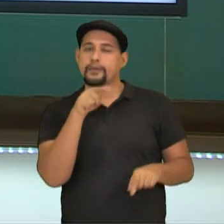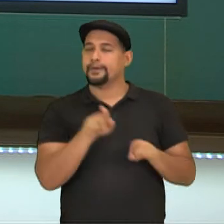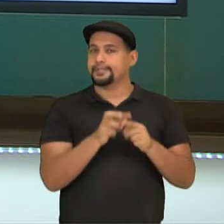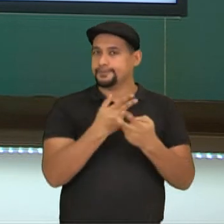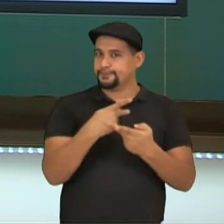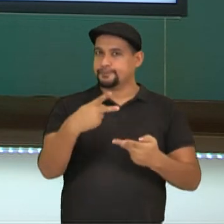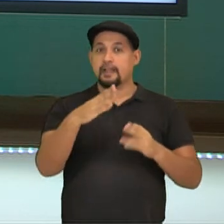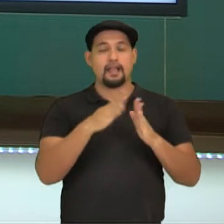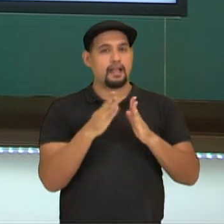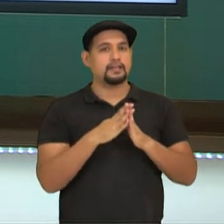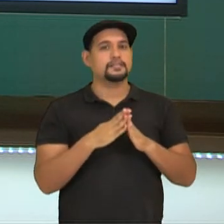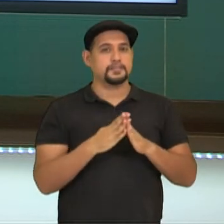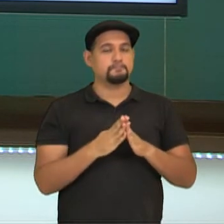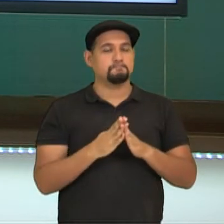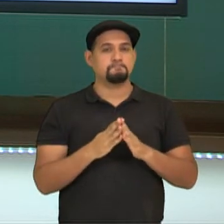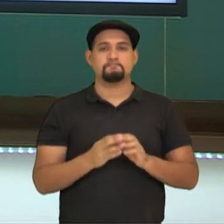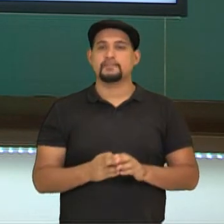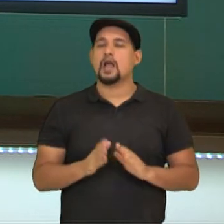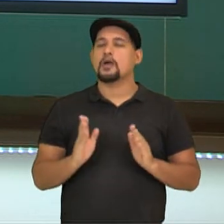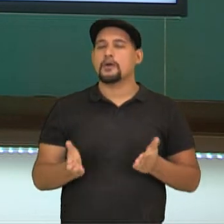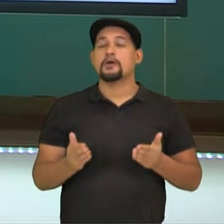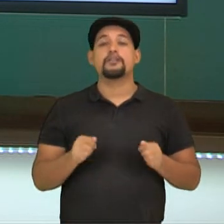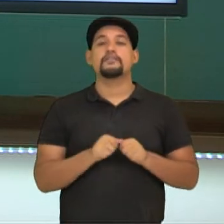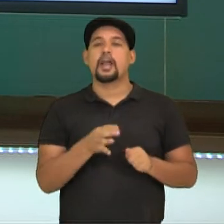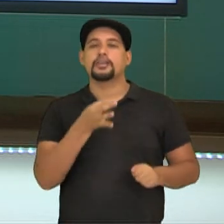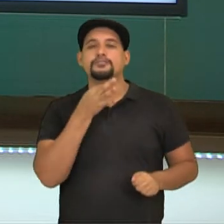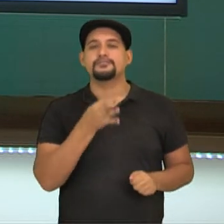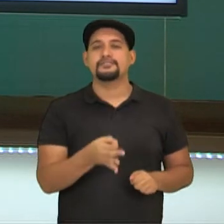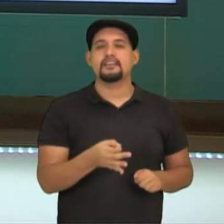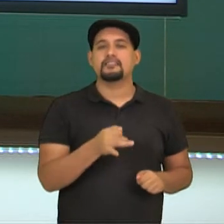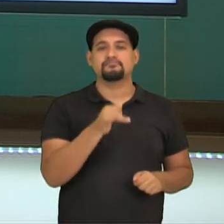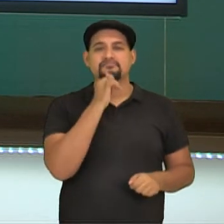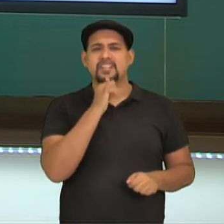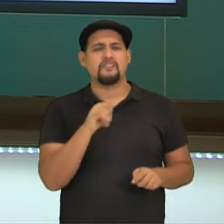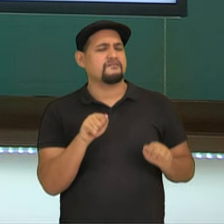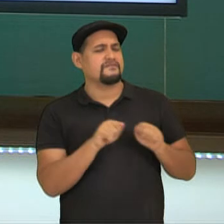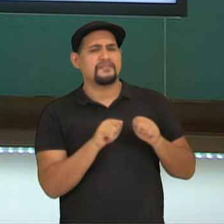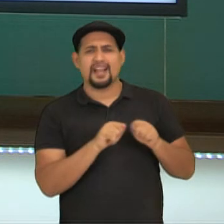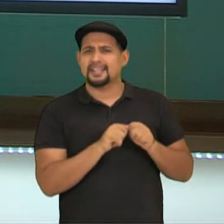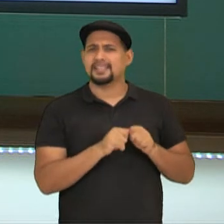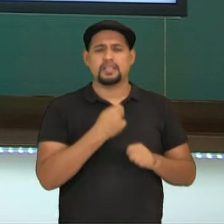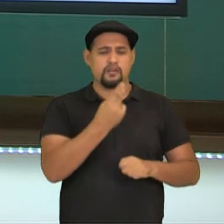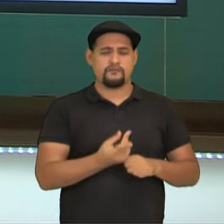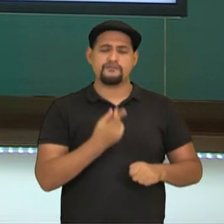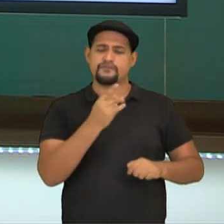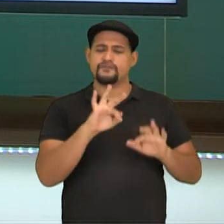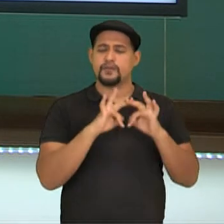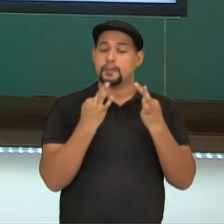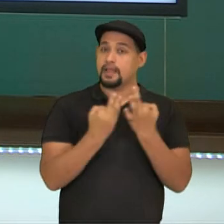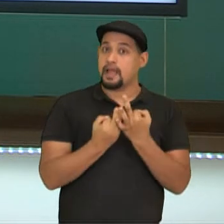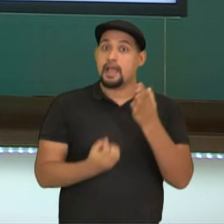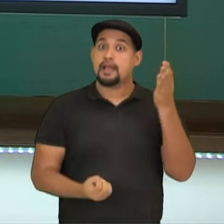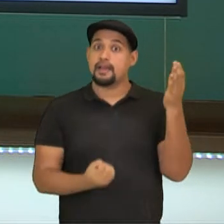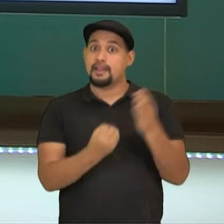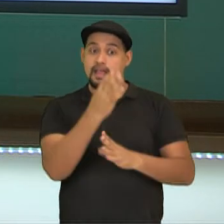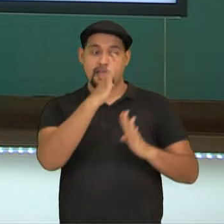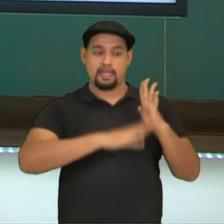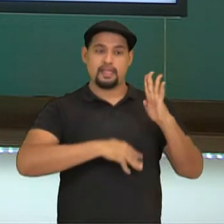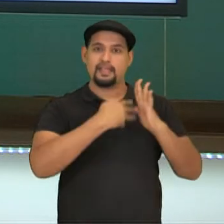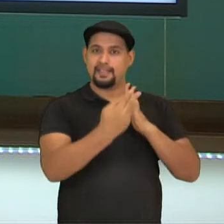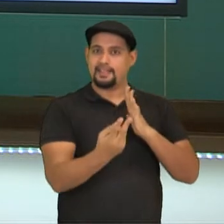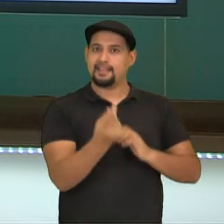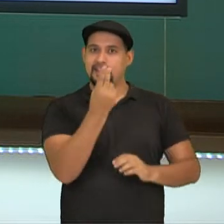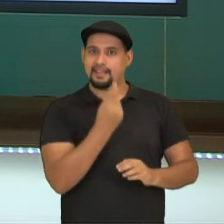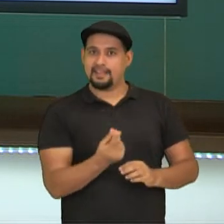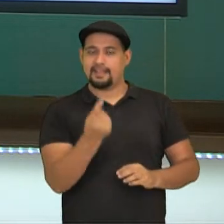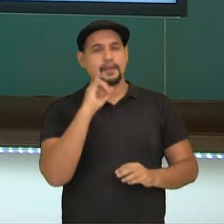sua casa. E agora fica aquela dica para quem ainda não faz, elaborar um orçamento familiar, que é